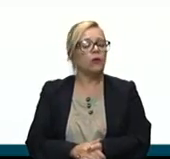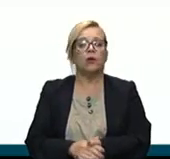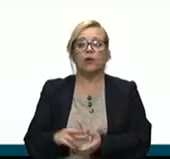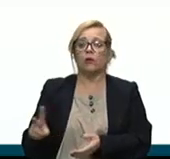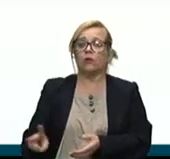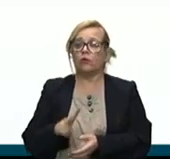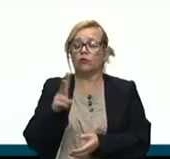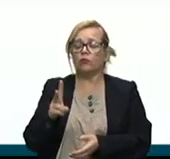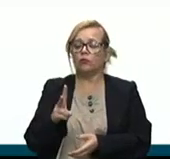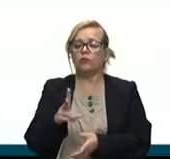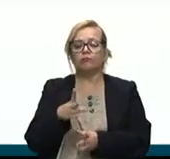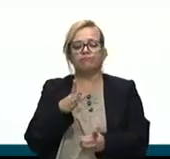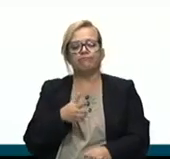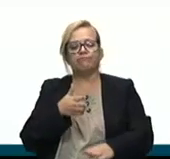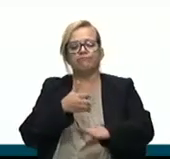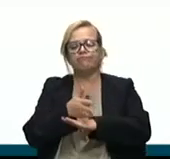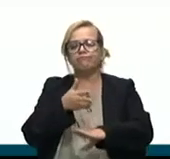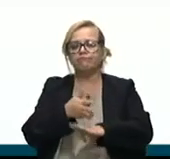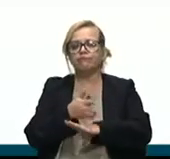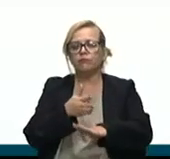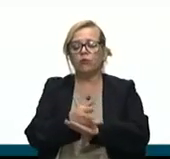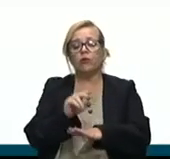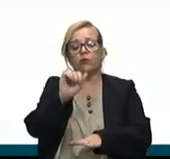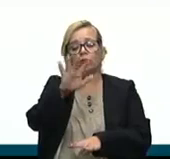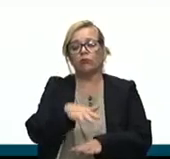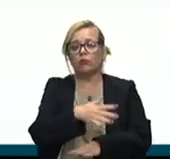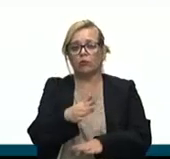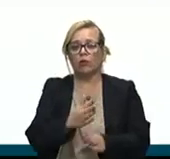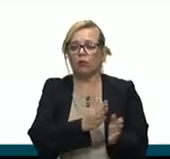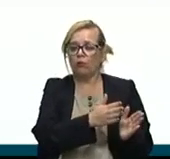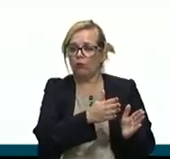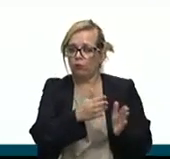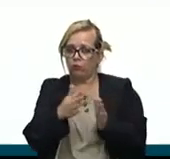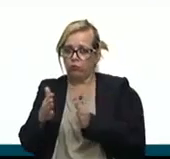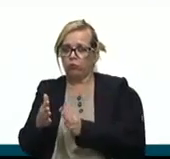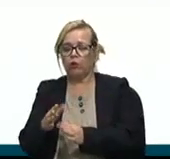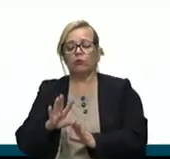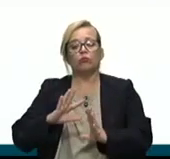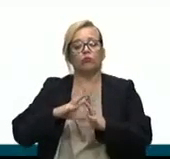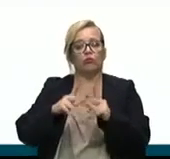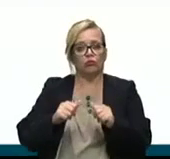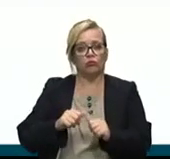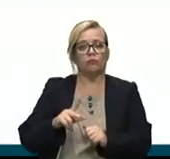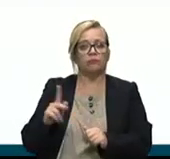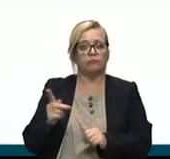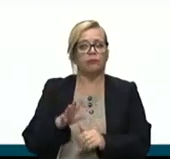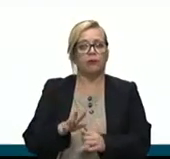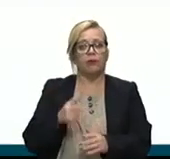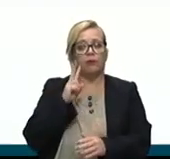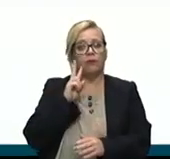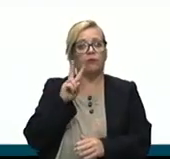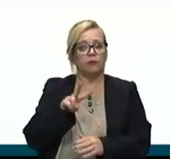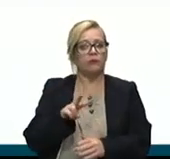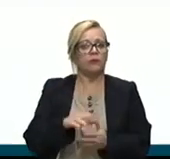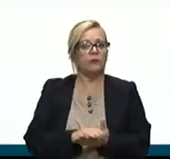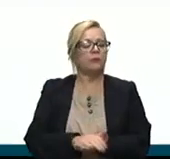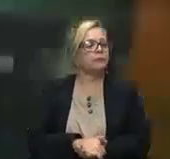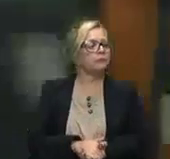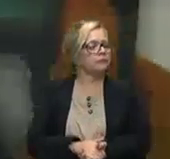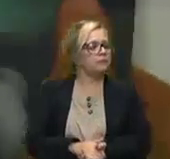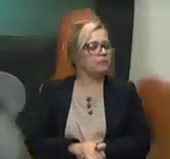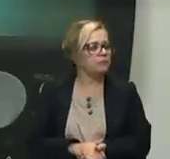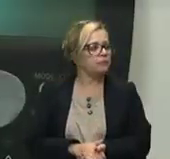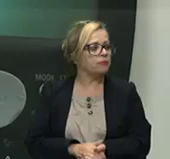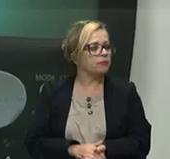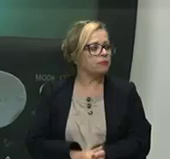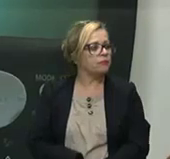5, 5 com 1, 5 com 4, assim para todos os pares ordenados. Acompanhe na câmera de documentos.